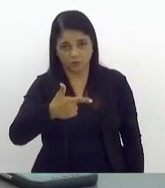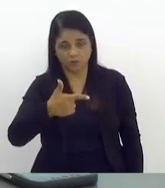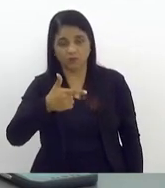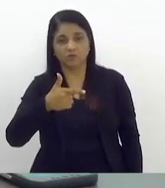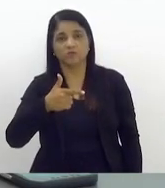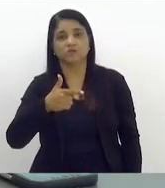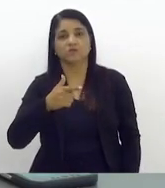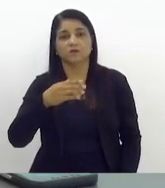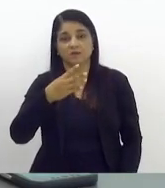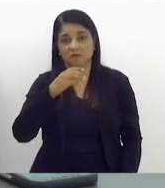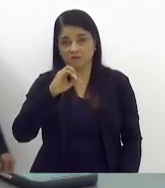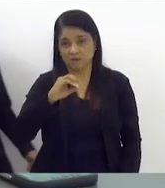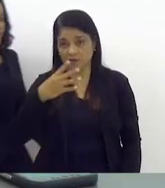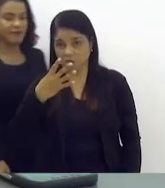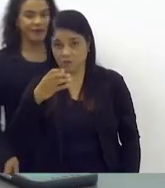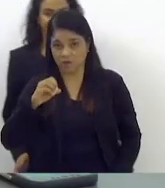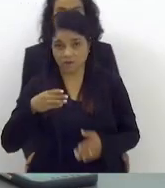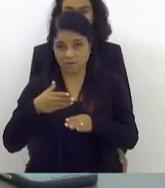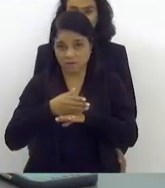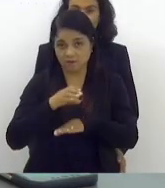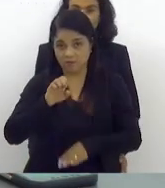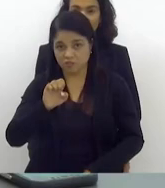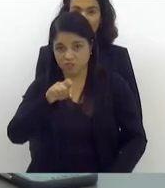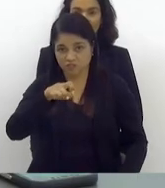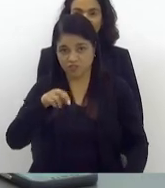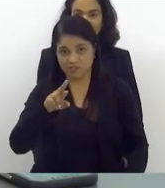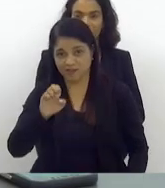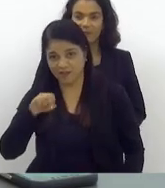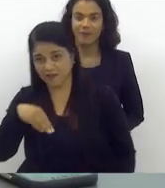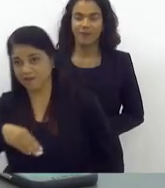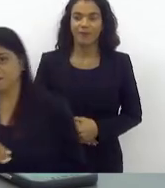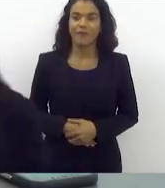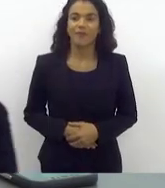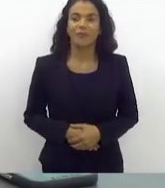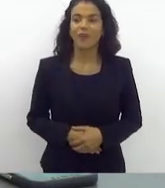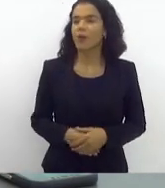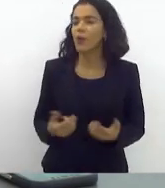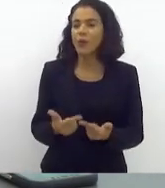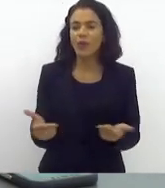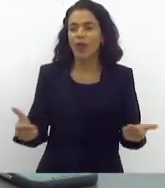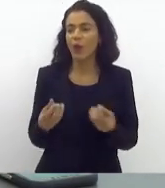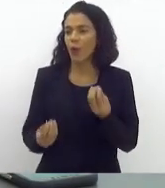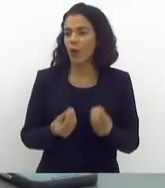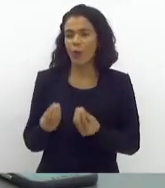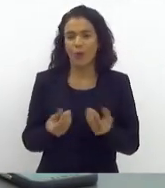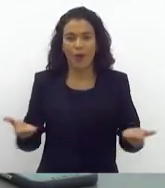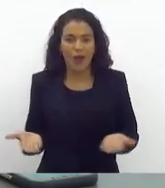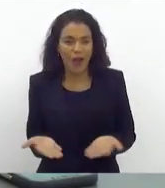do distrito de Xerém, município de Duque de Caxias. Não há como. Agora...